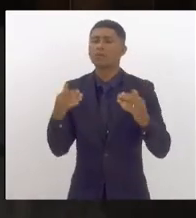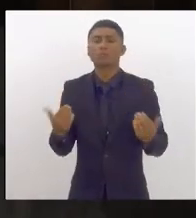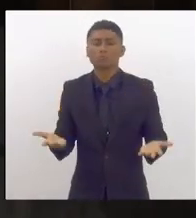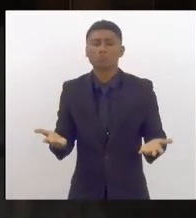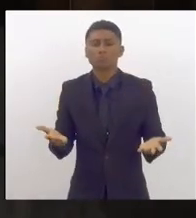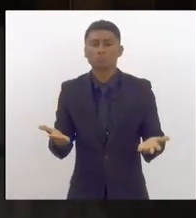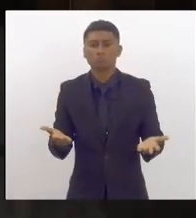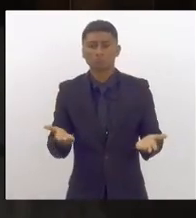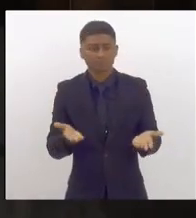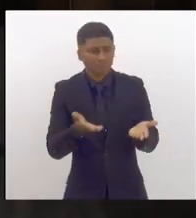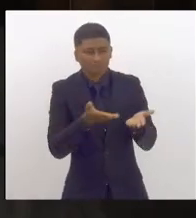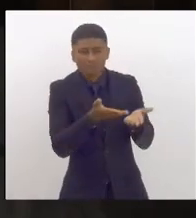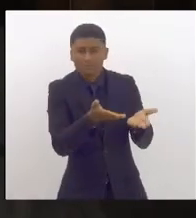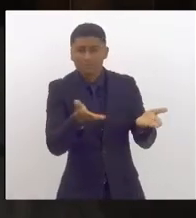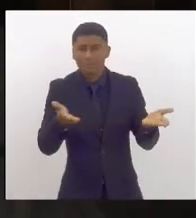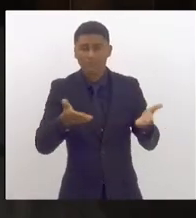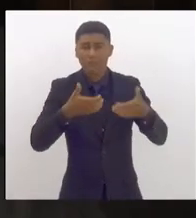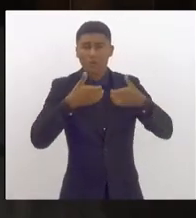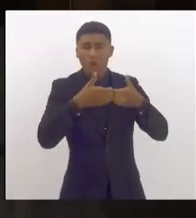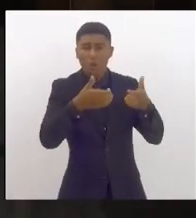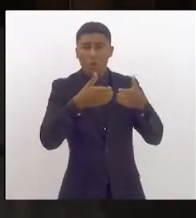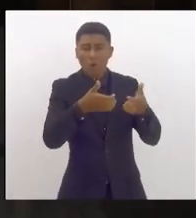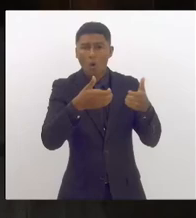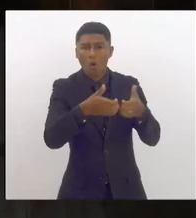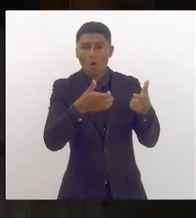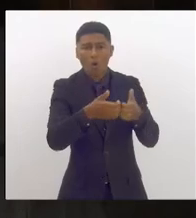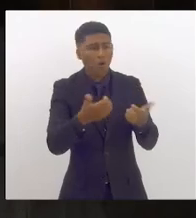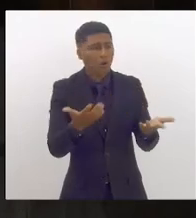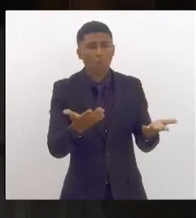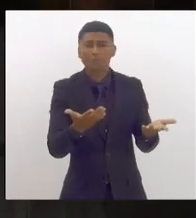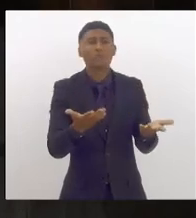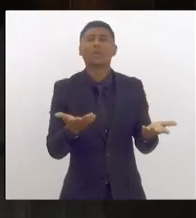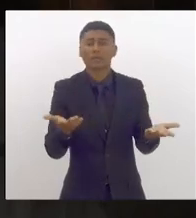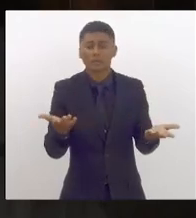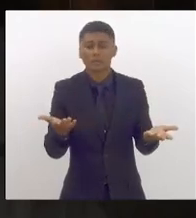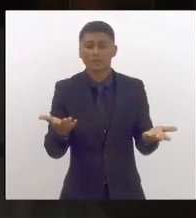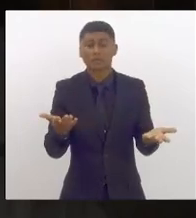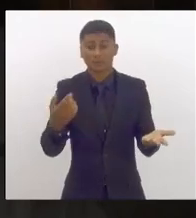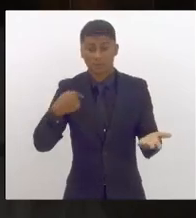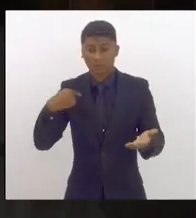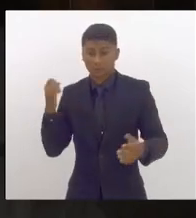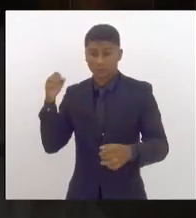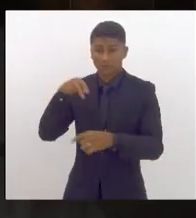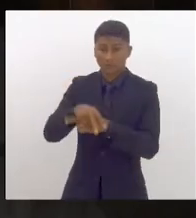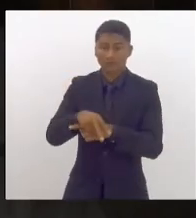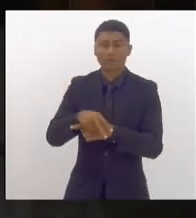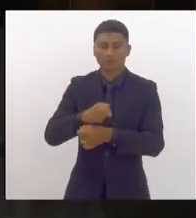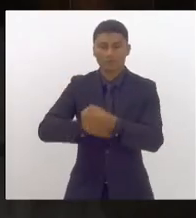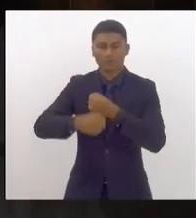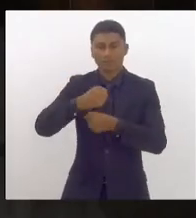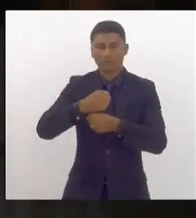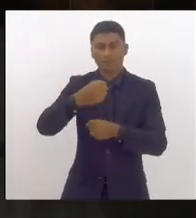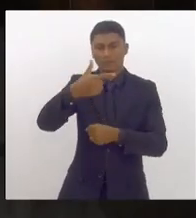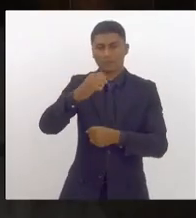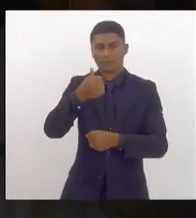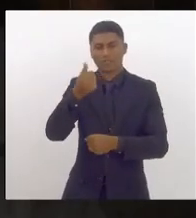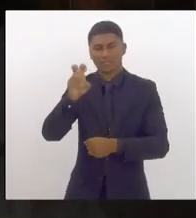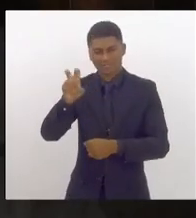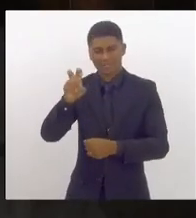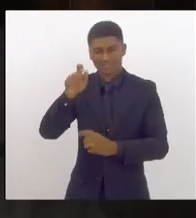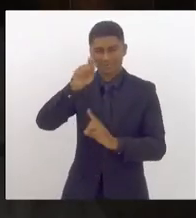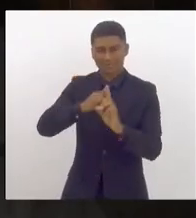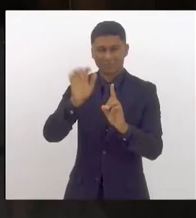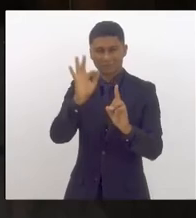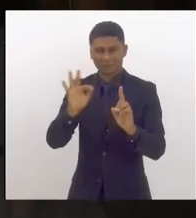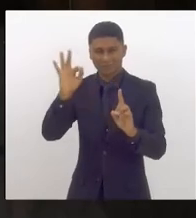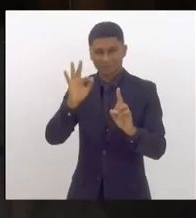rodoviárias intermunicipais desde que eu cheguei Assembleia Legislativa em fevereiro 2015 se debate esse